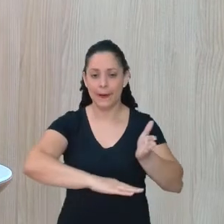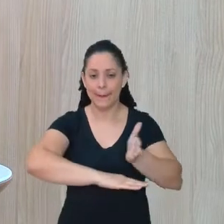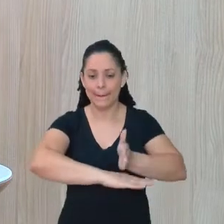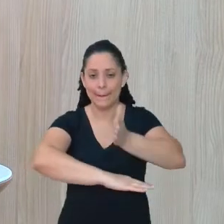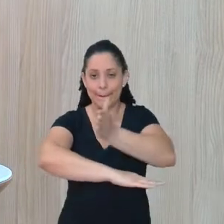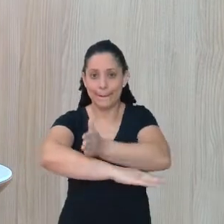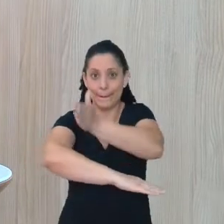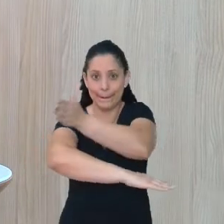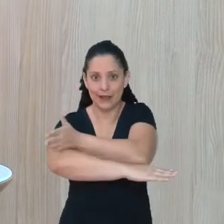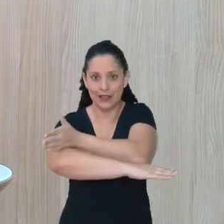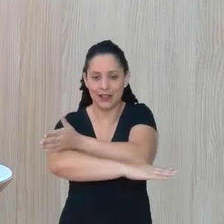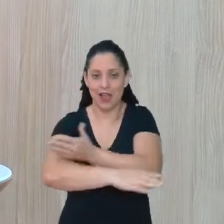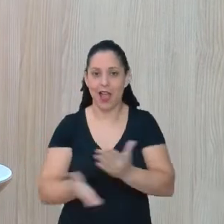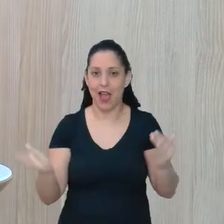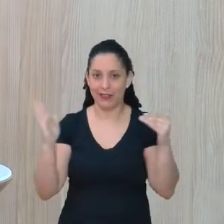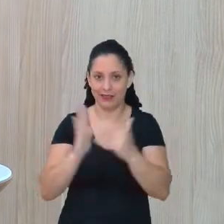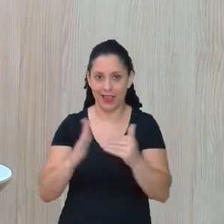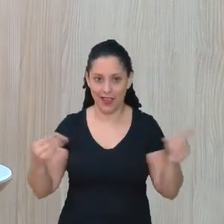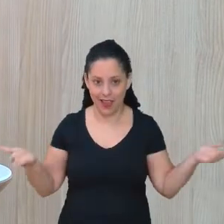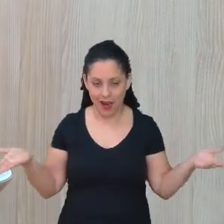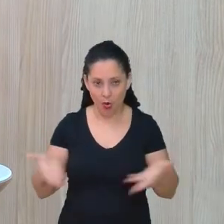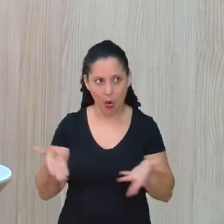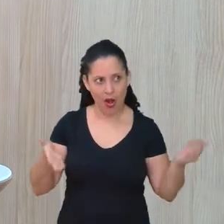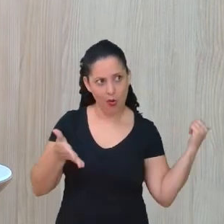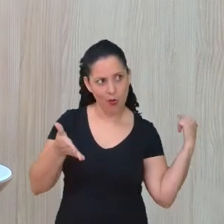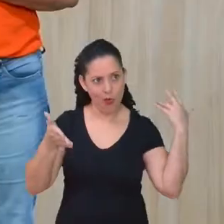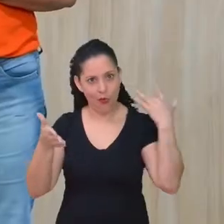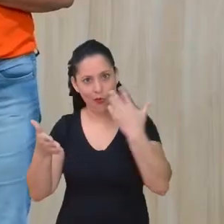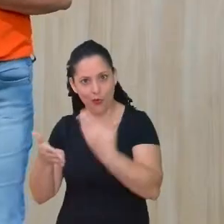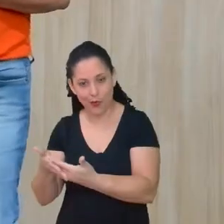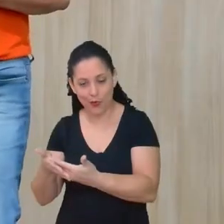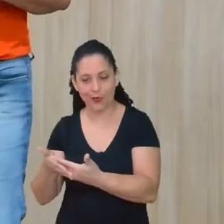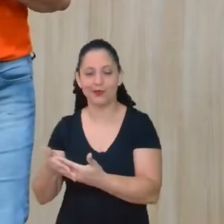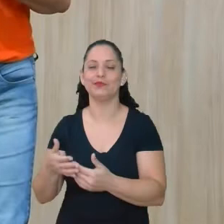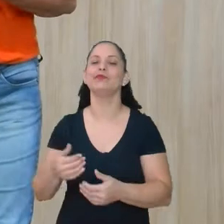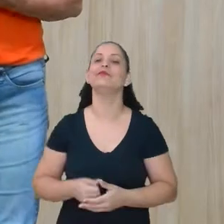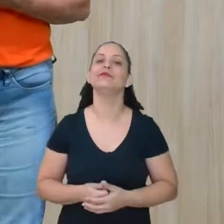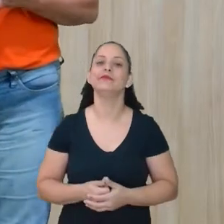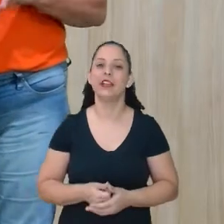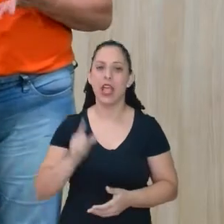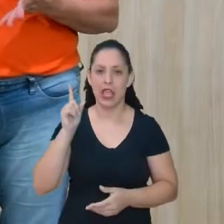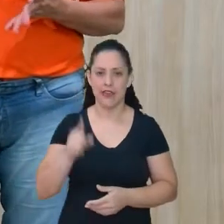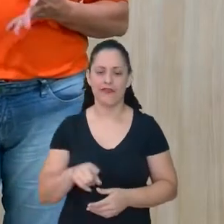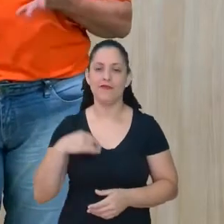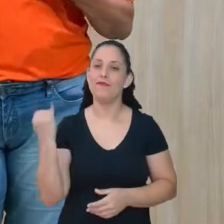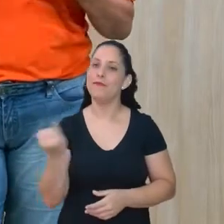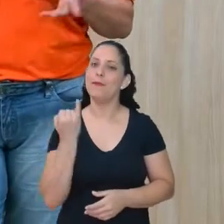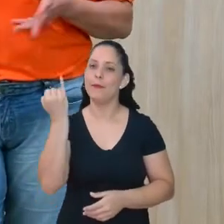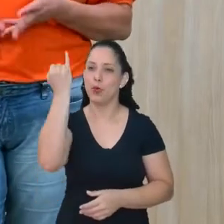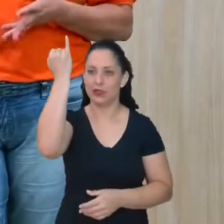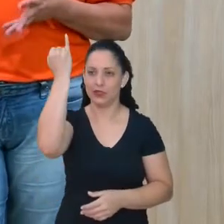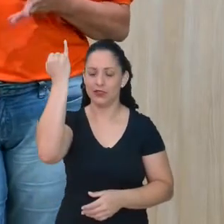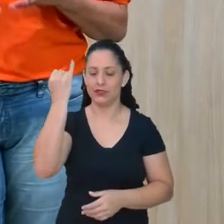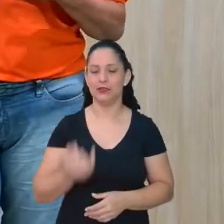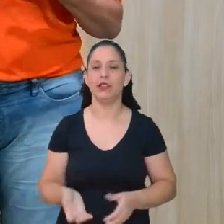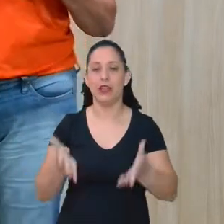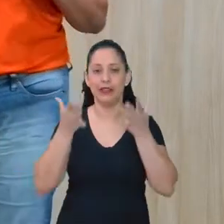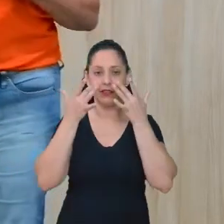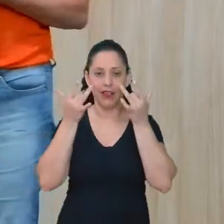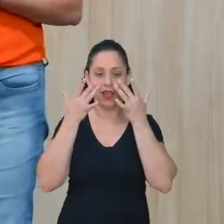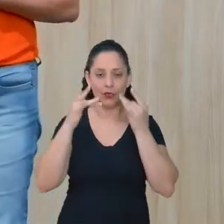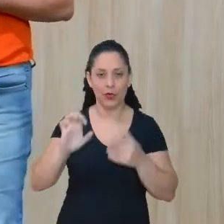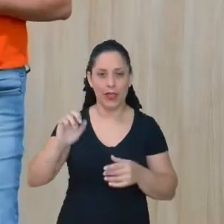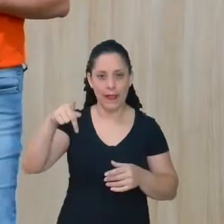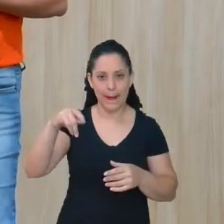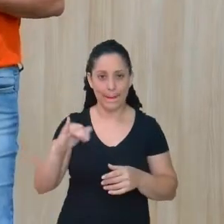até agora na pós-contemporaneidade. Ele foi um divisor de águas. Foi um divisor de águas. Ele foi um divisor de águas, o Brecht com o teatro épico, então vale a